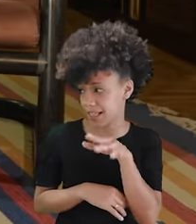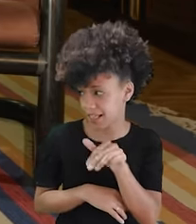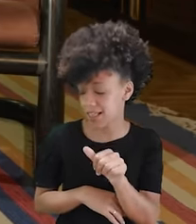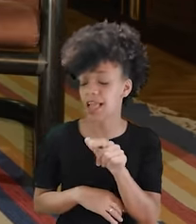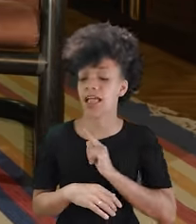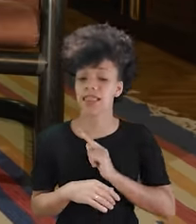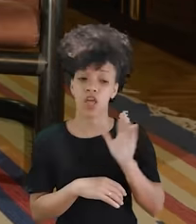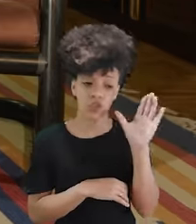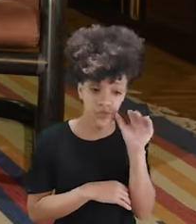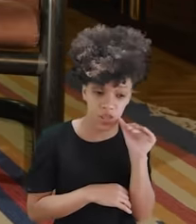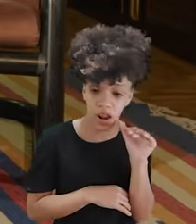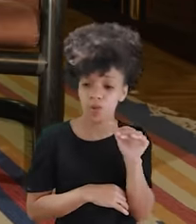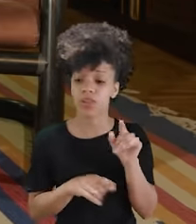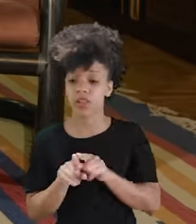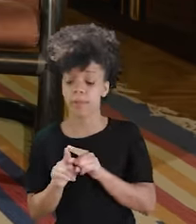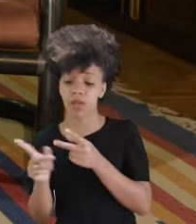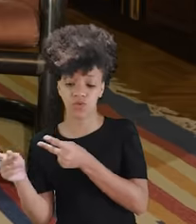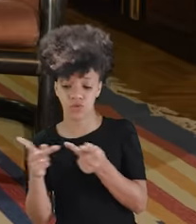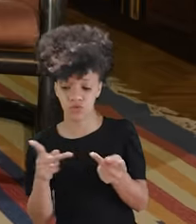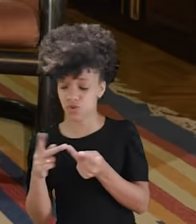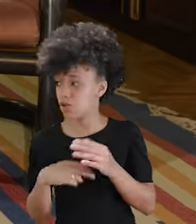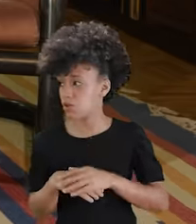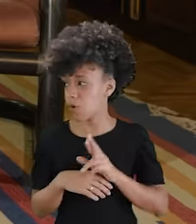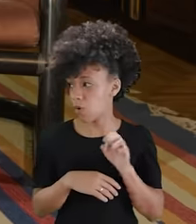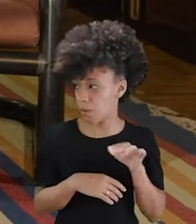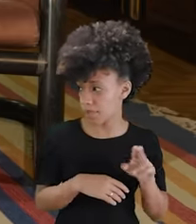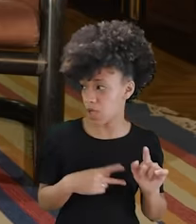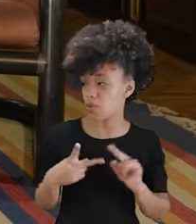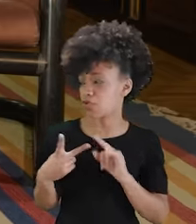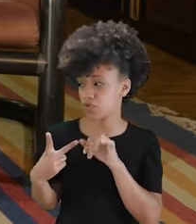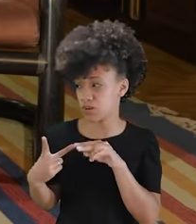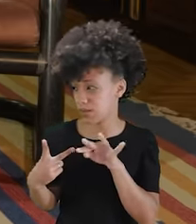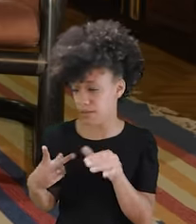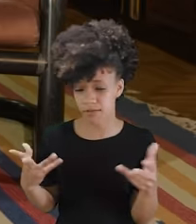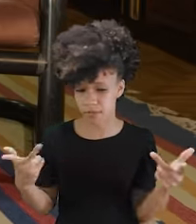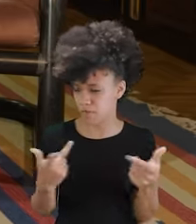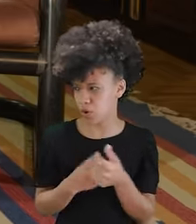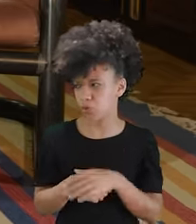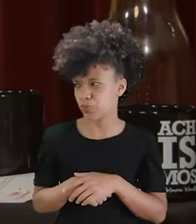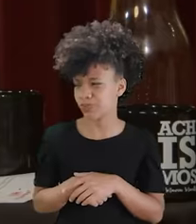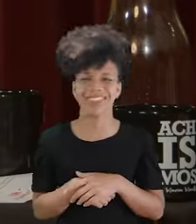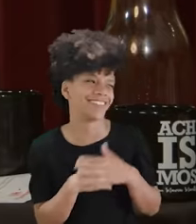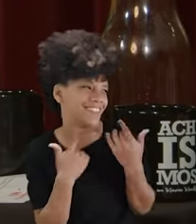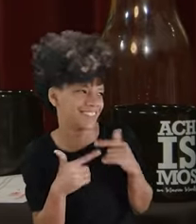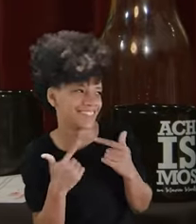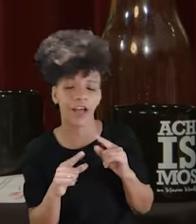falando de castas onde temos os tripulantes e os passageiros e leva um Romeu e Julieta isso aqui é lindo